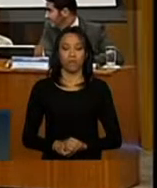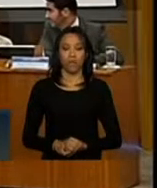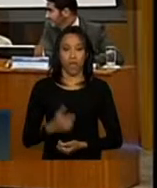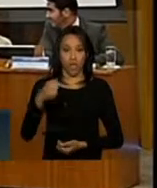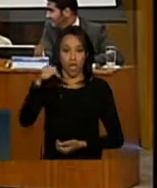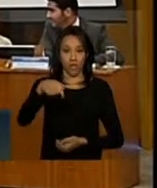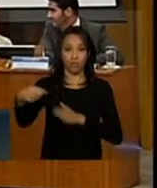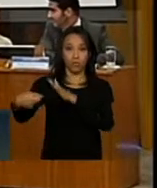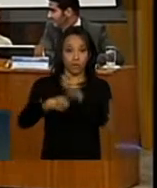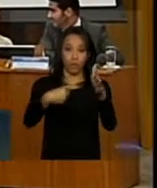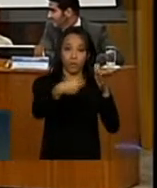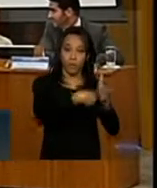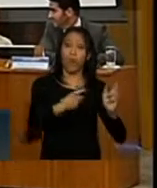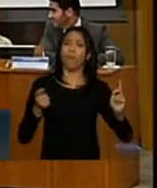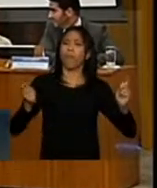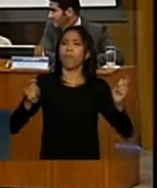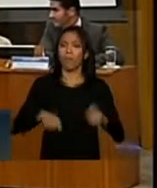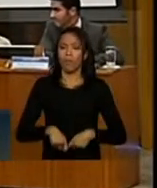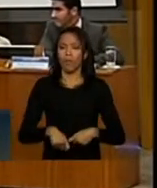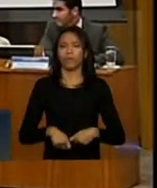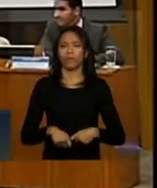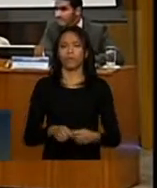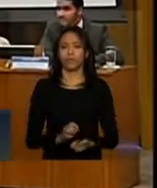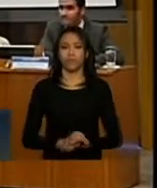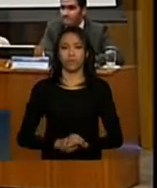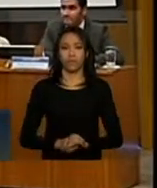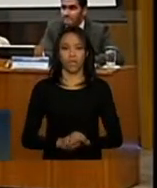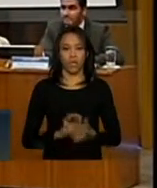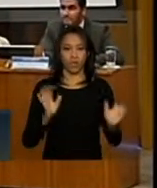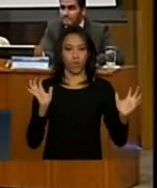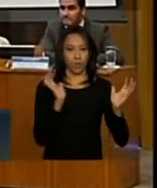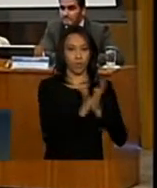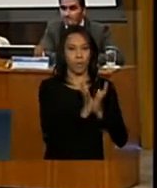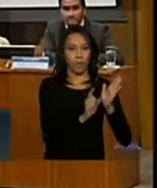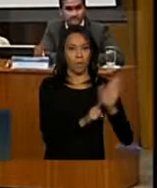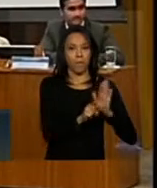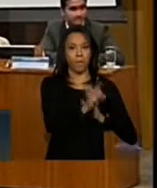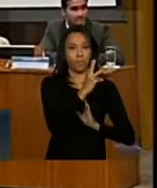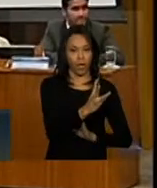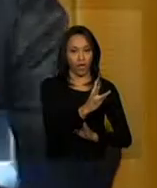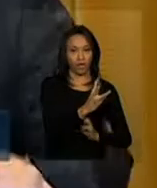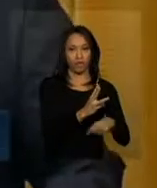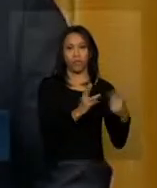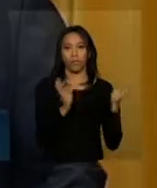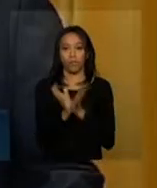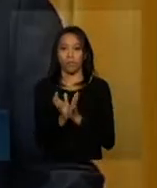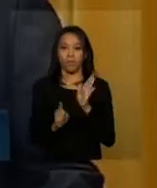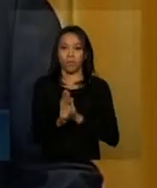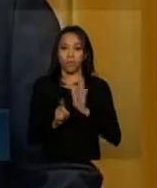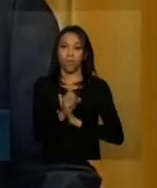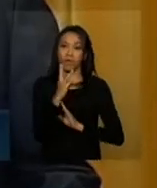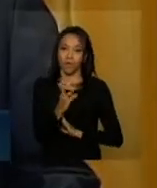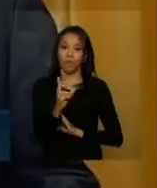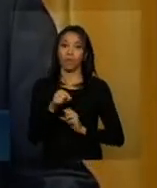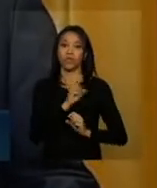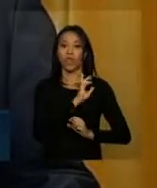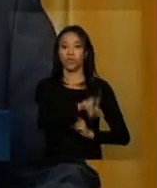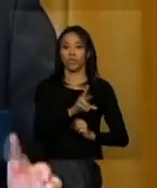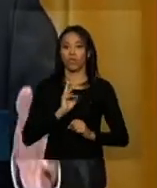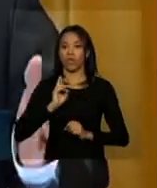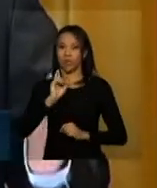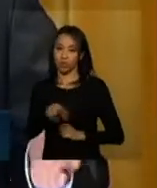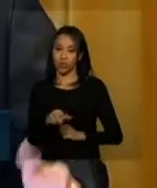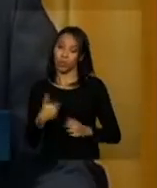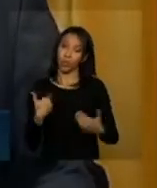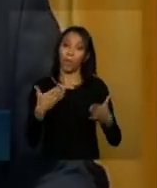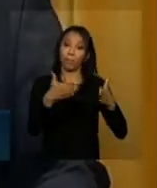essas perguntas poderão ser feitas em blocos de 3 perguntas e nós devolvemos aqui para a mesa, então, para as respostas. Então, nós vamos